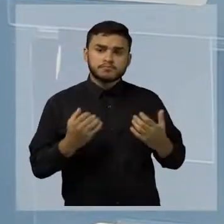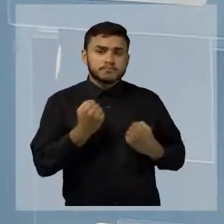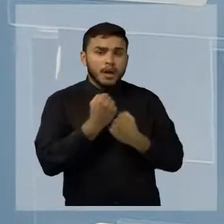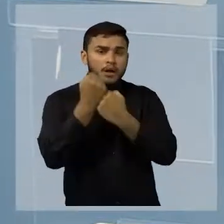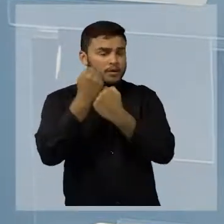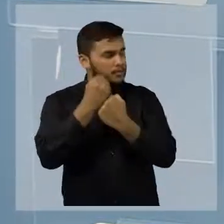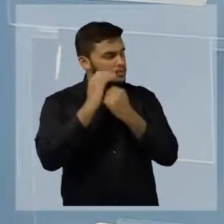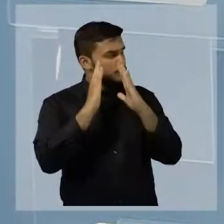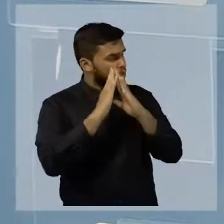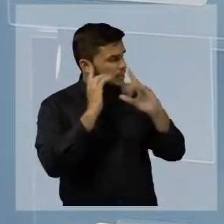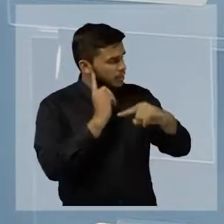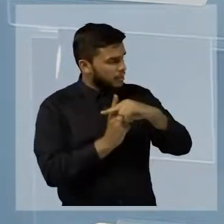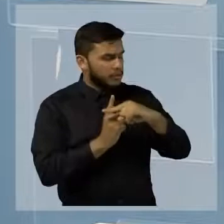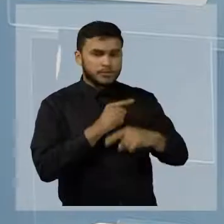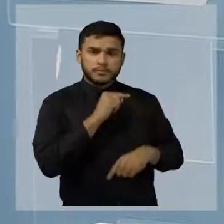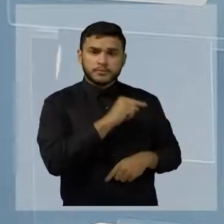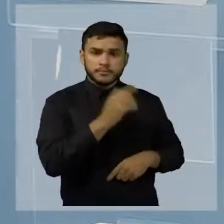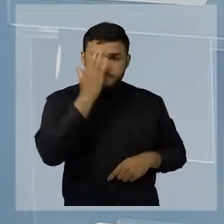interessantes e